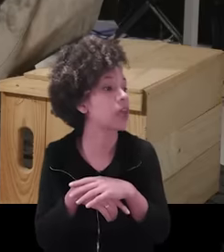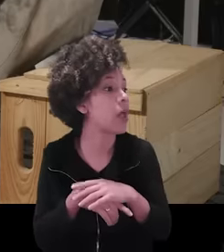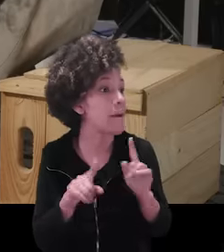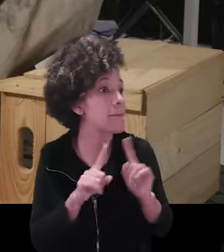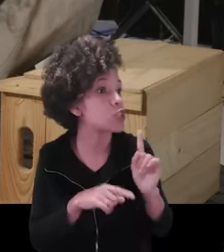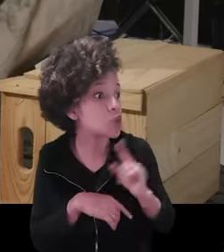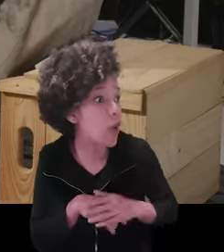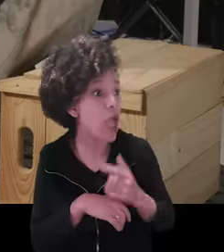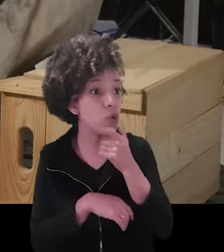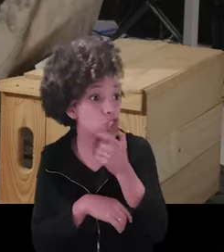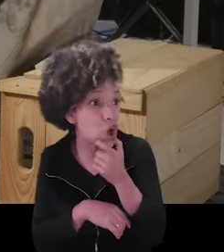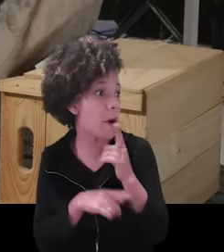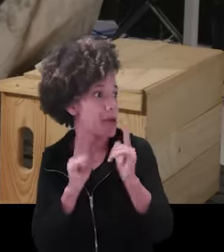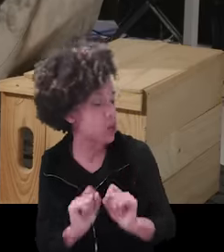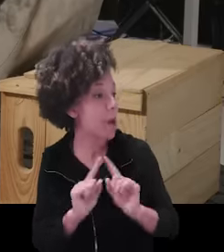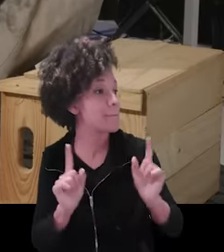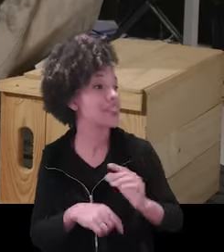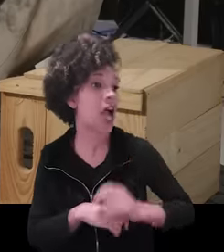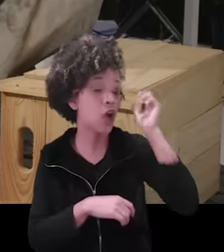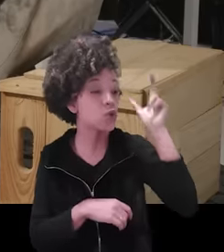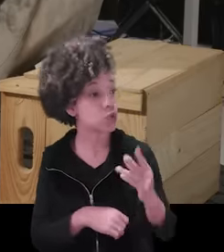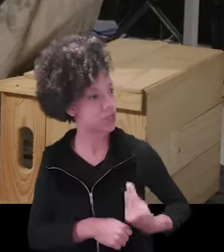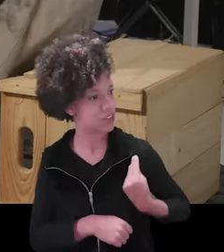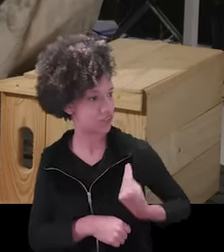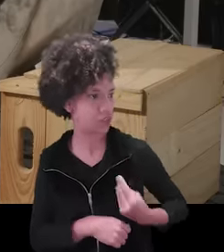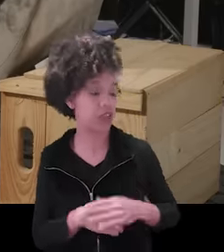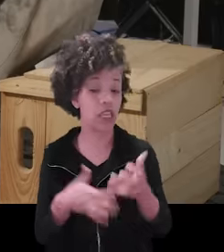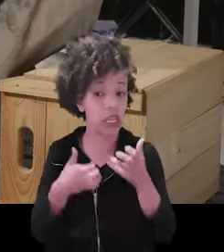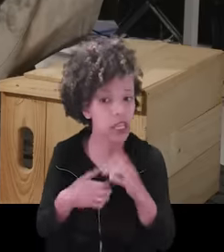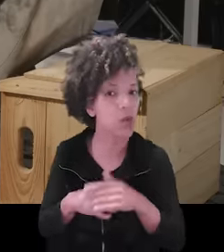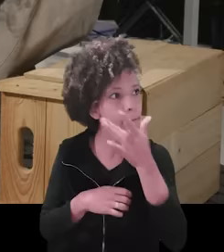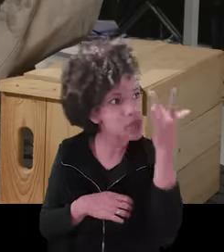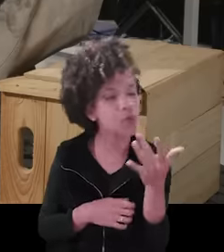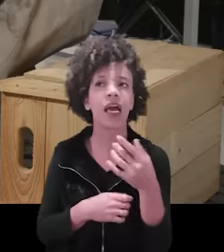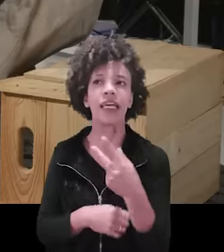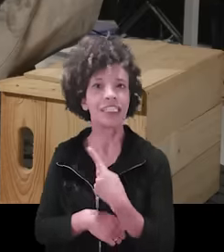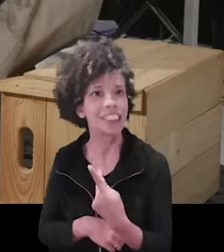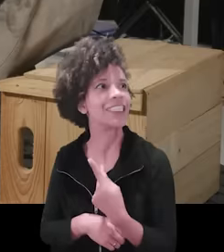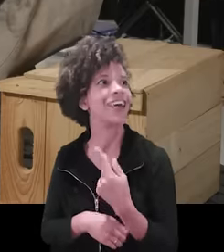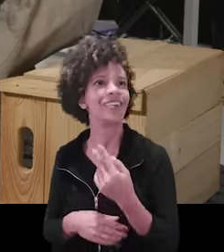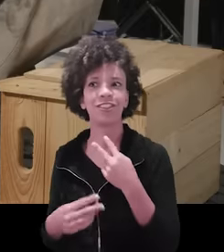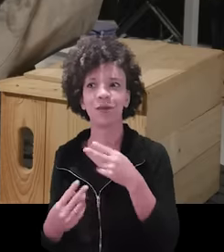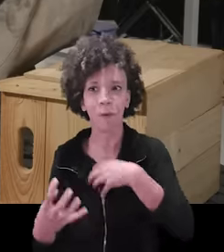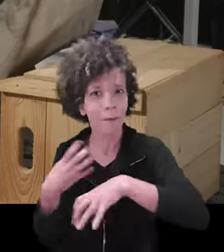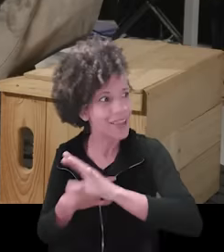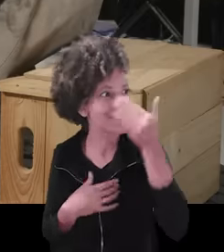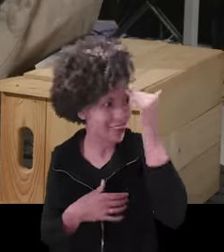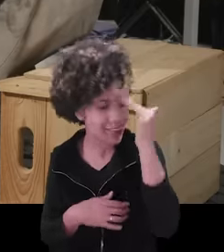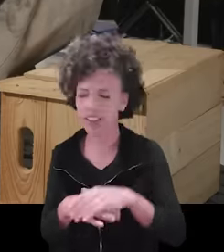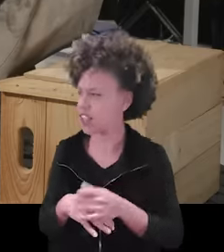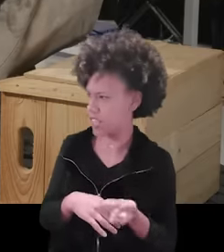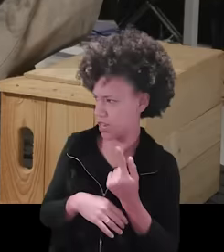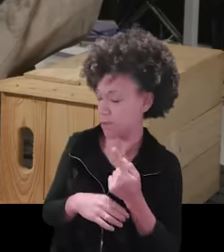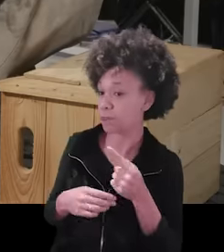não é por causa do idioma é a cultura que ele vive né então tem isso então a gente queria alguém que Contasse uma piada que a gente entendesse o que que eu achei